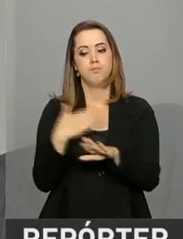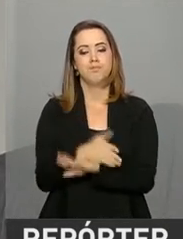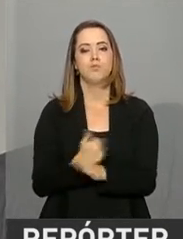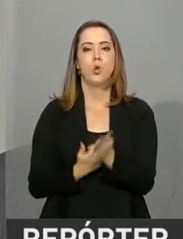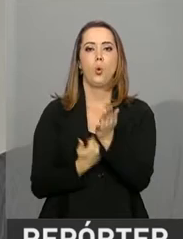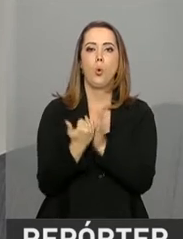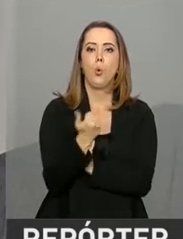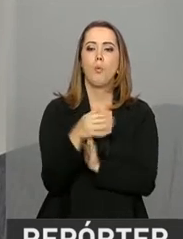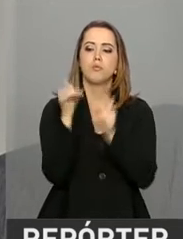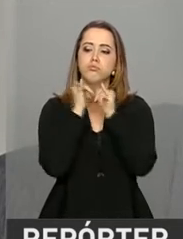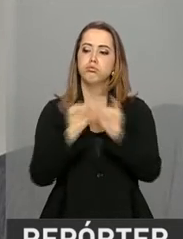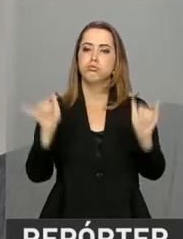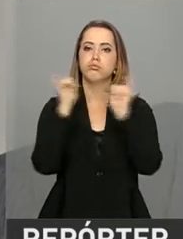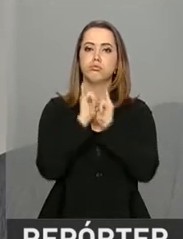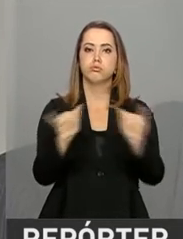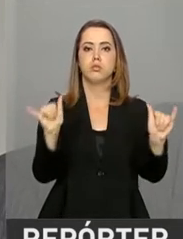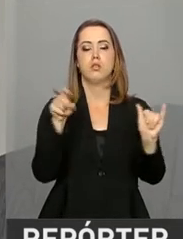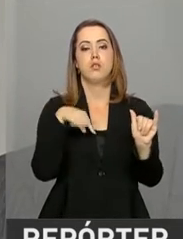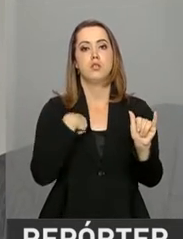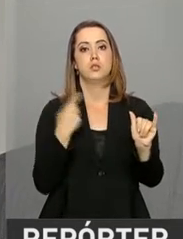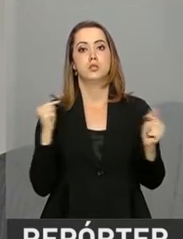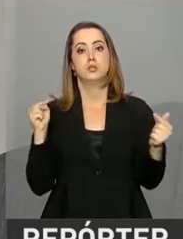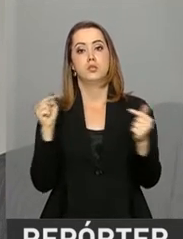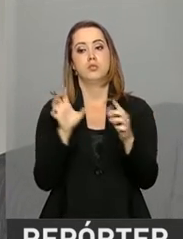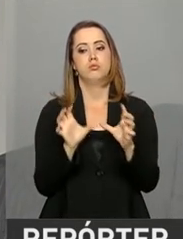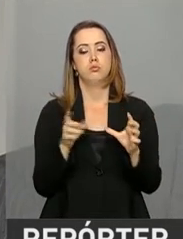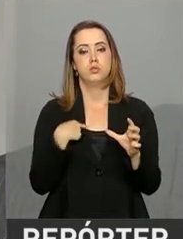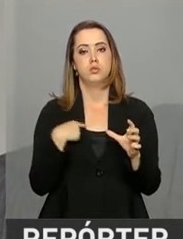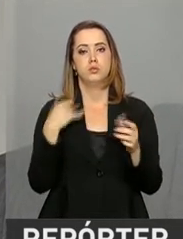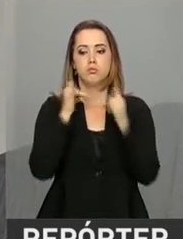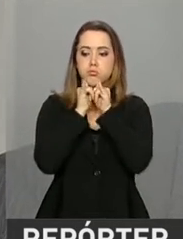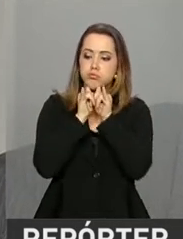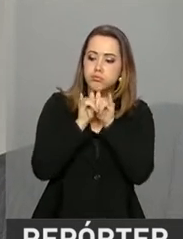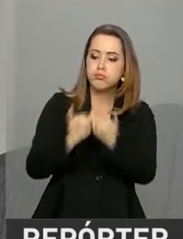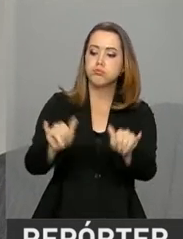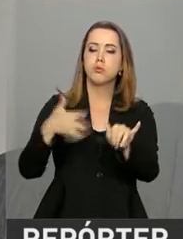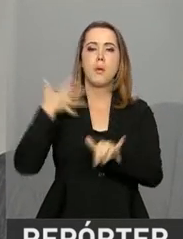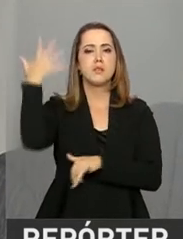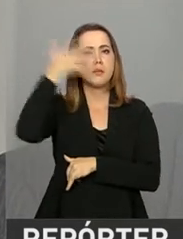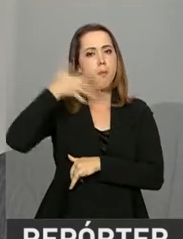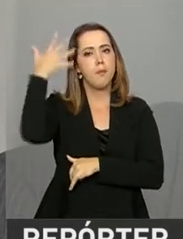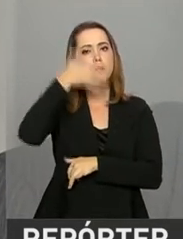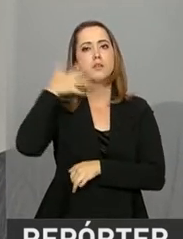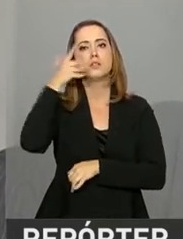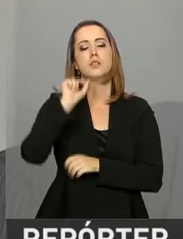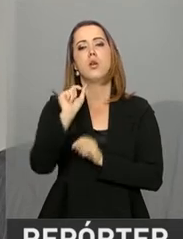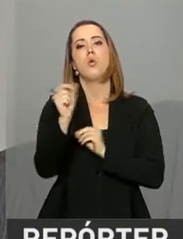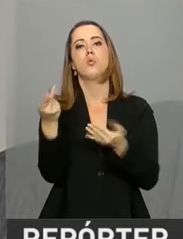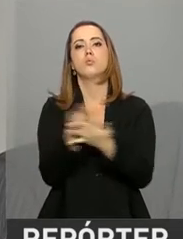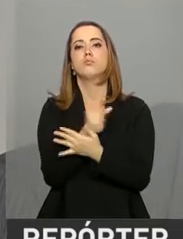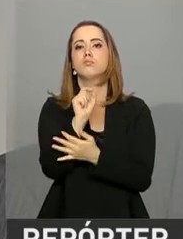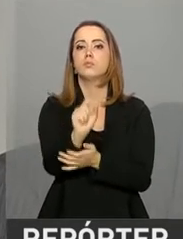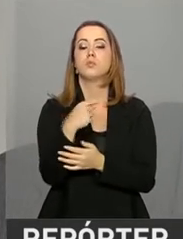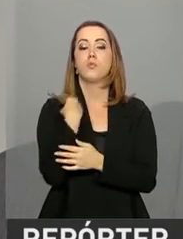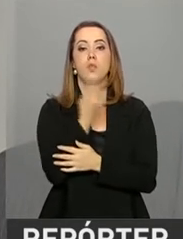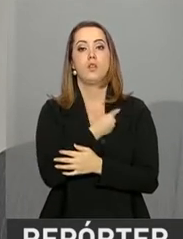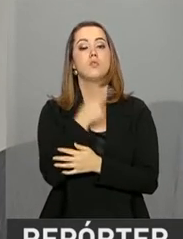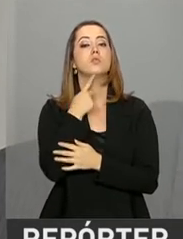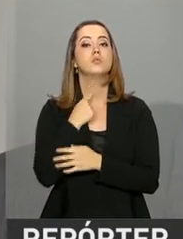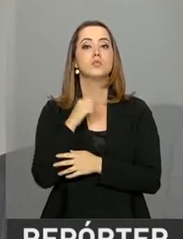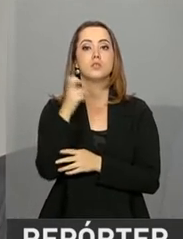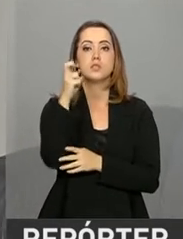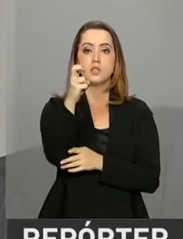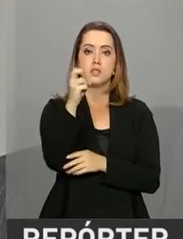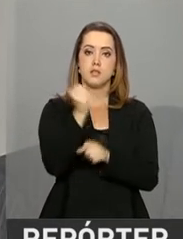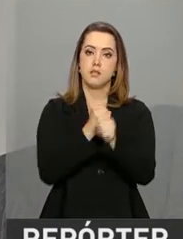inicial de divulgação Mas vamos concentrar em campanhas para esclarecer os condutores e a nossa intenção é que dentro